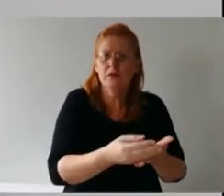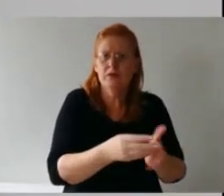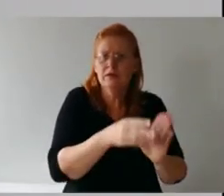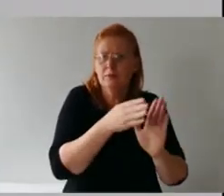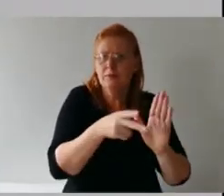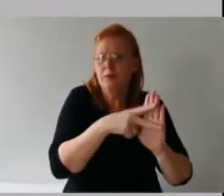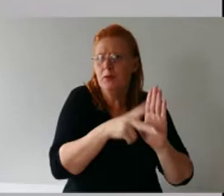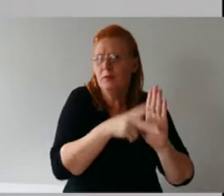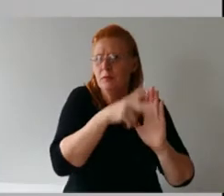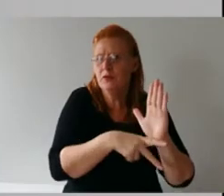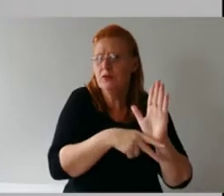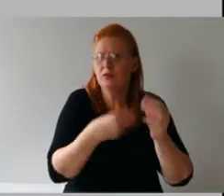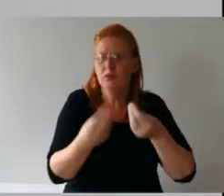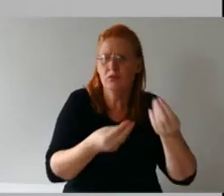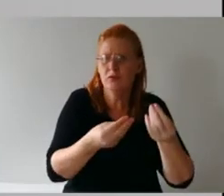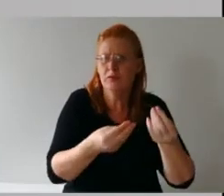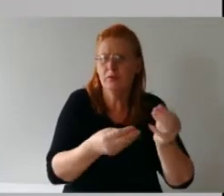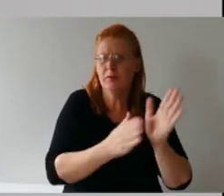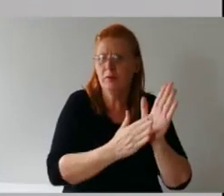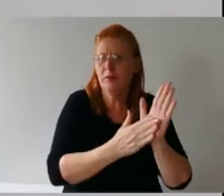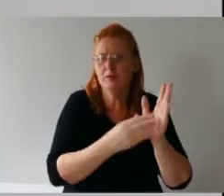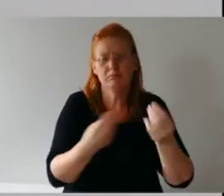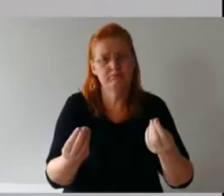são impotentes para explicar a